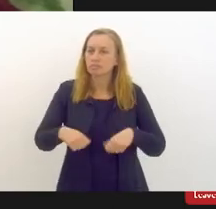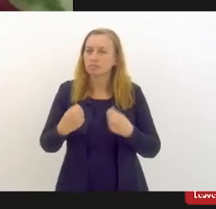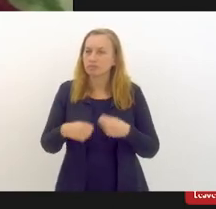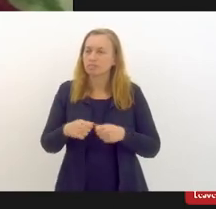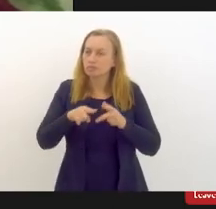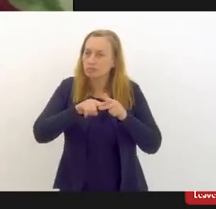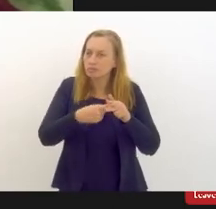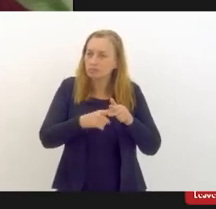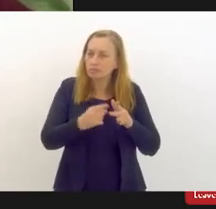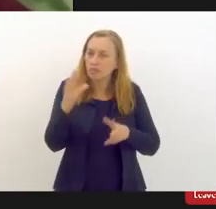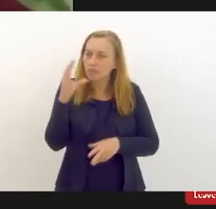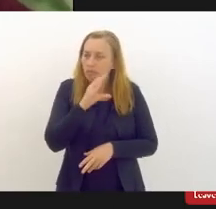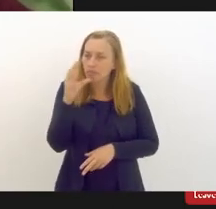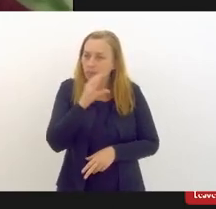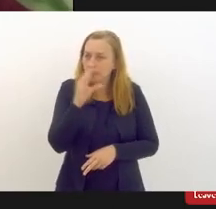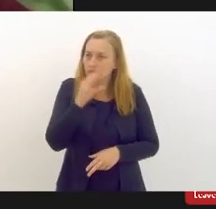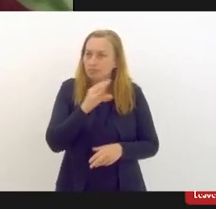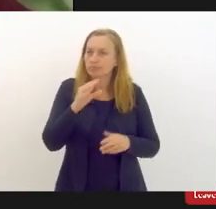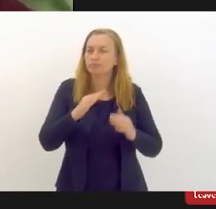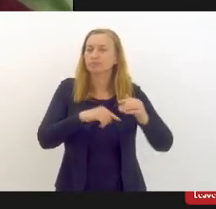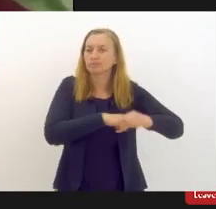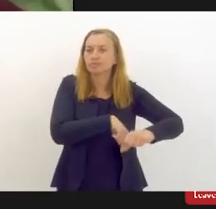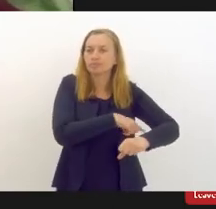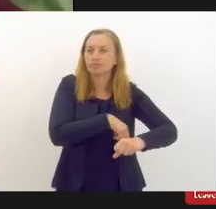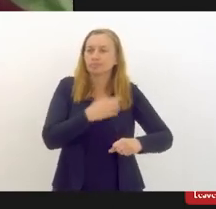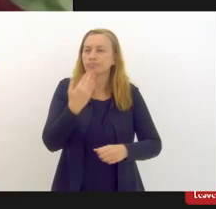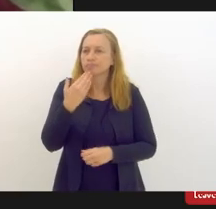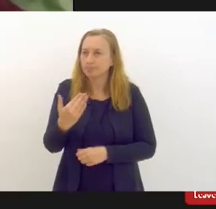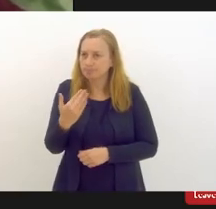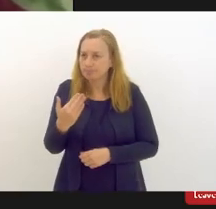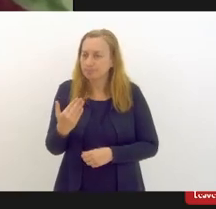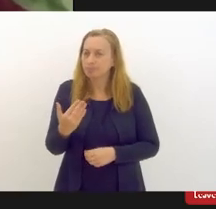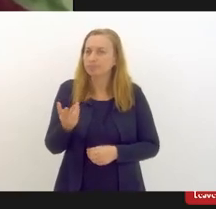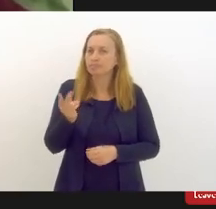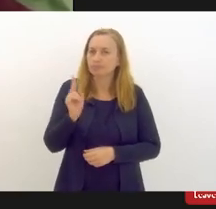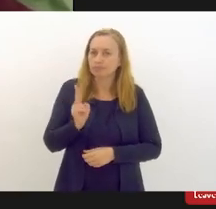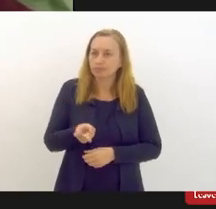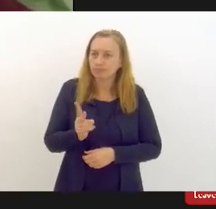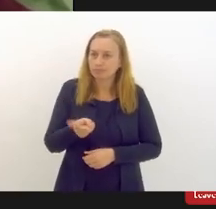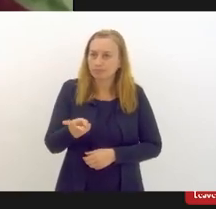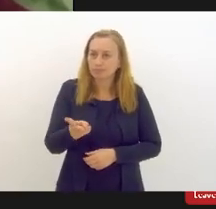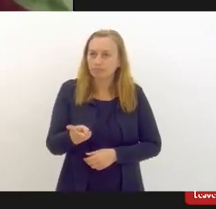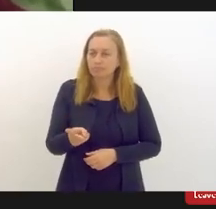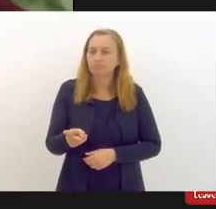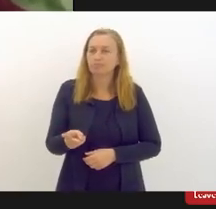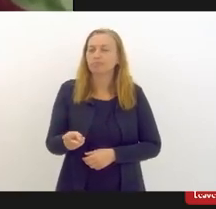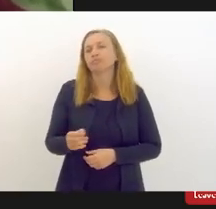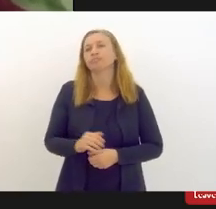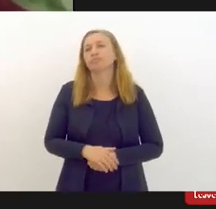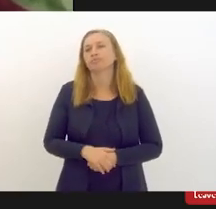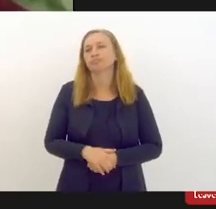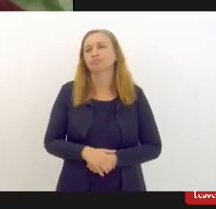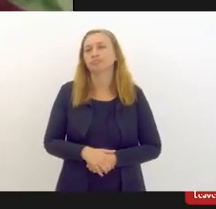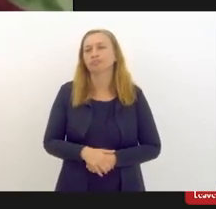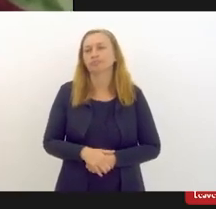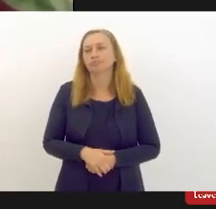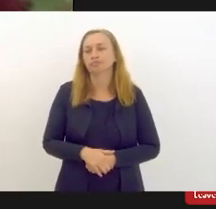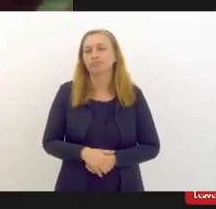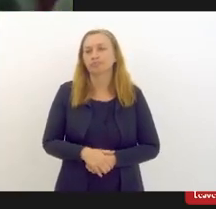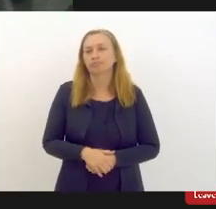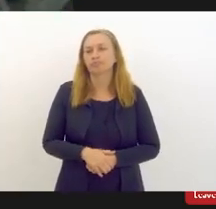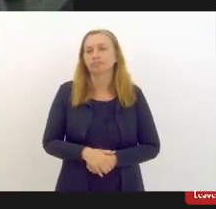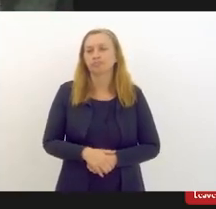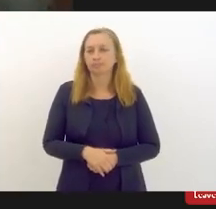nas cozinhas. O Conselho tem pedido reiteradamente que isso seja feito, que isso seja